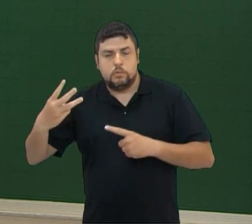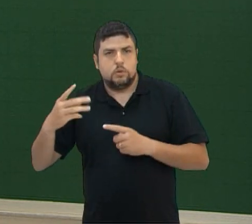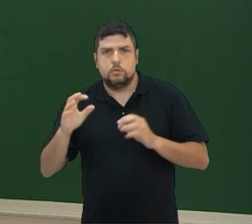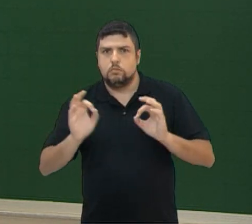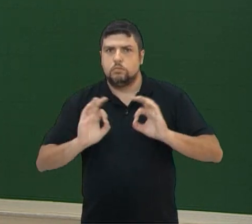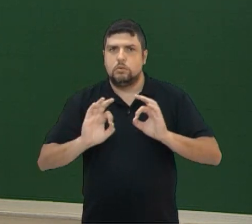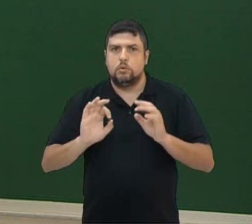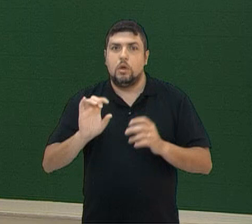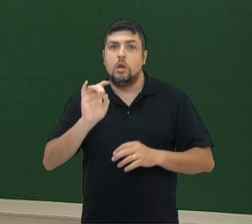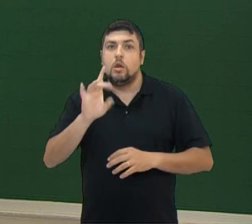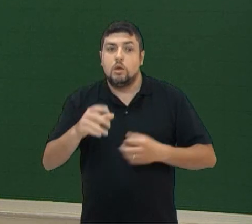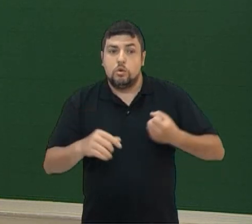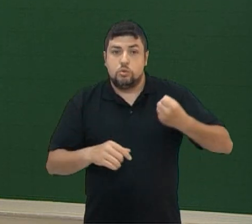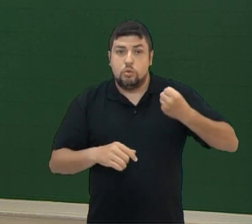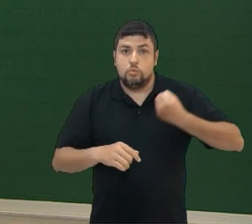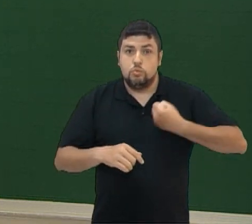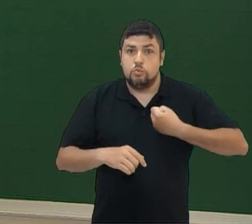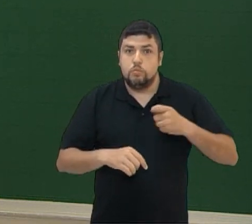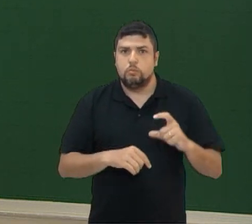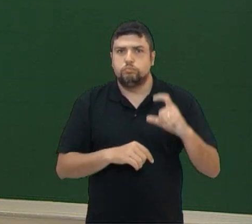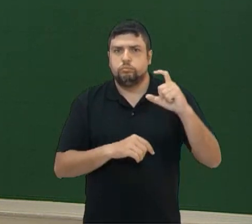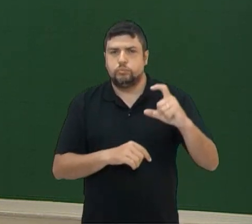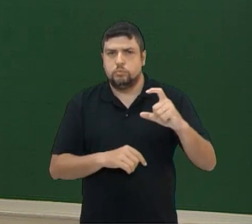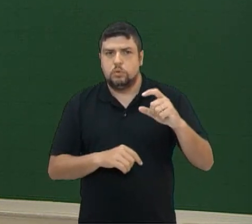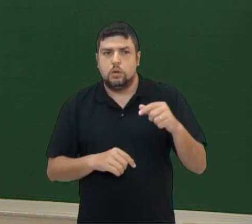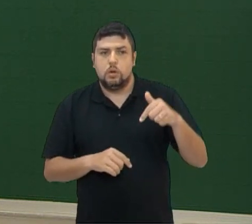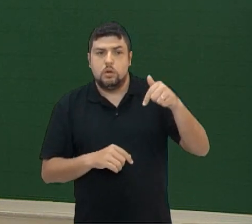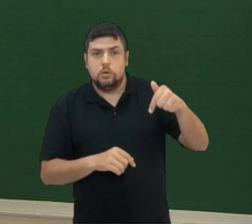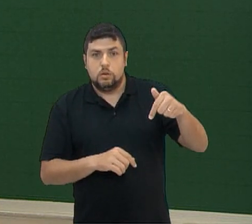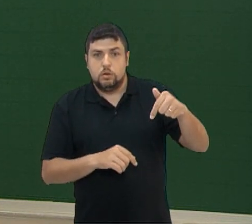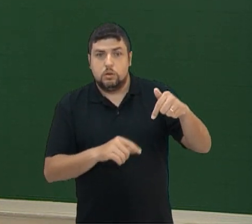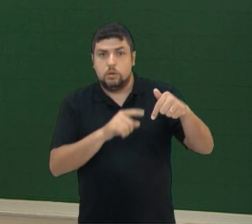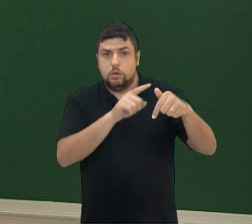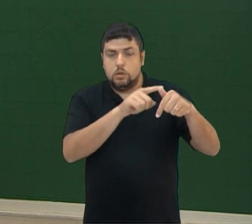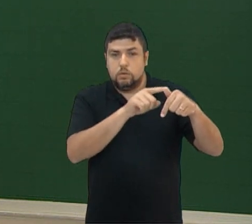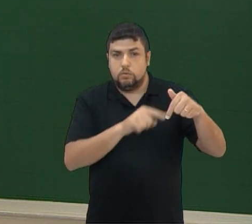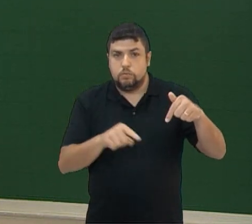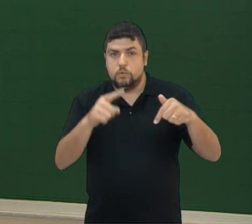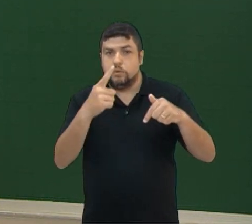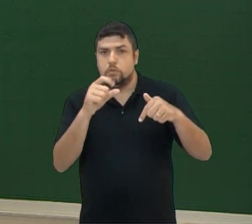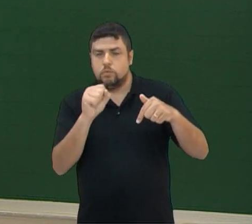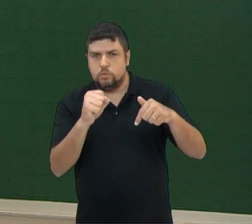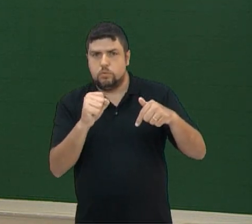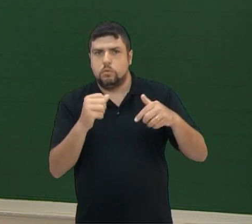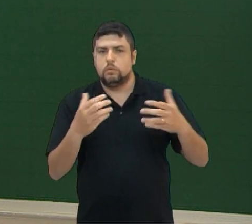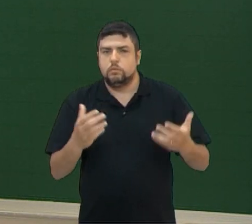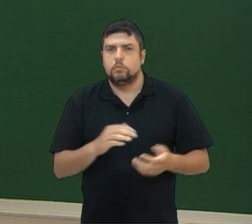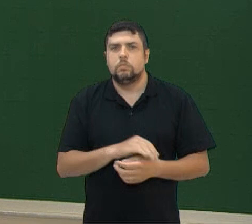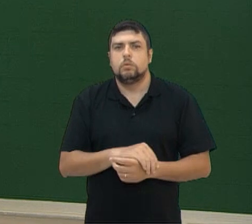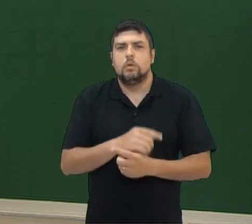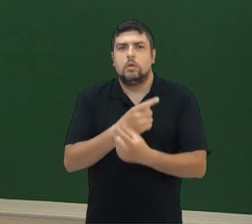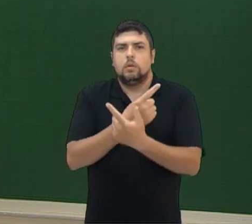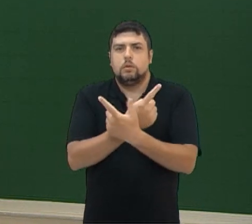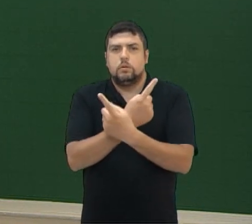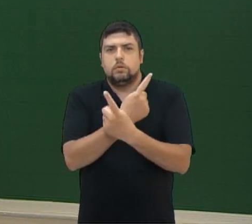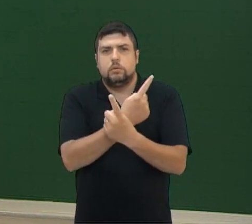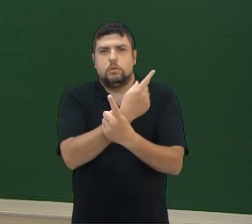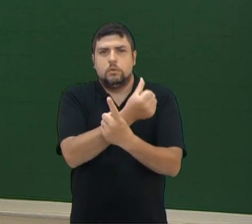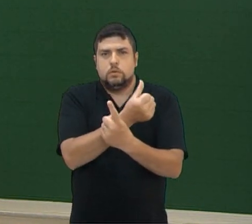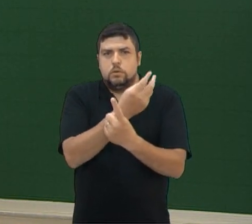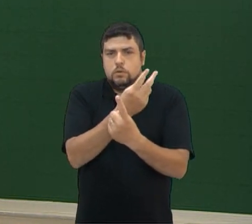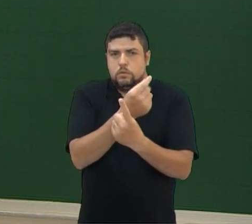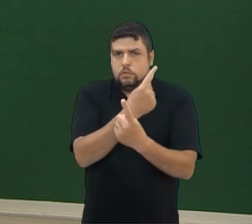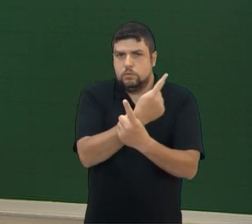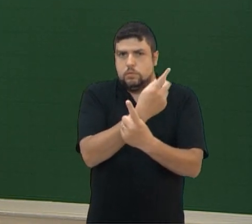multiplicar número inteiro, que é o 7, pelo 18. 126 raiz de 3. O 3 está